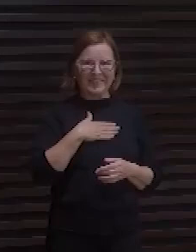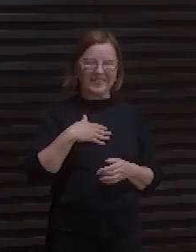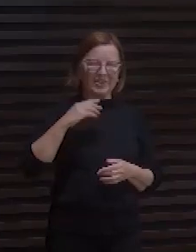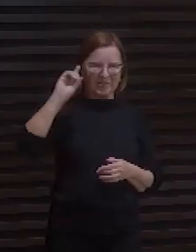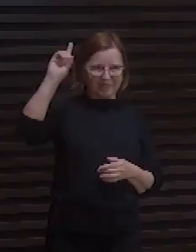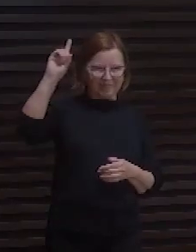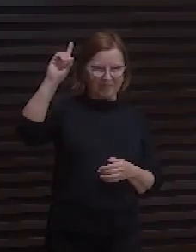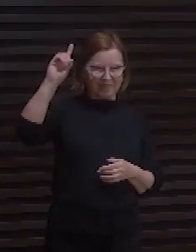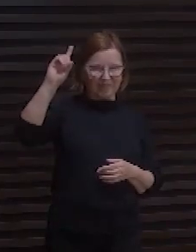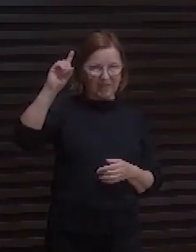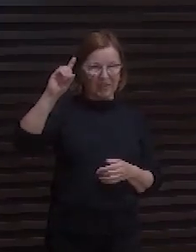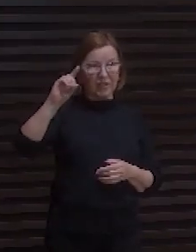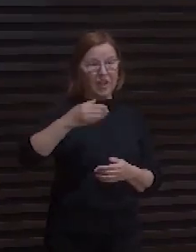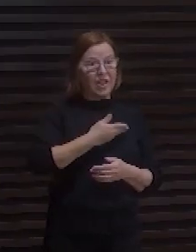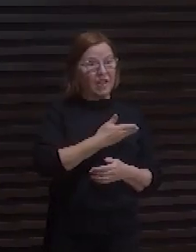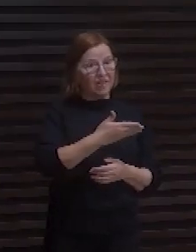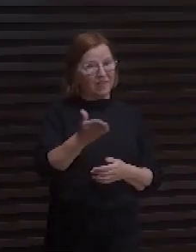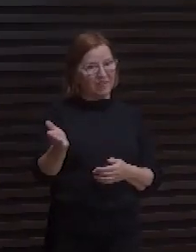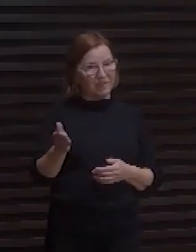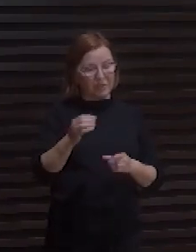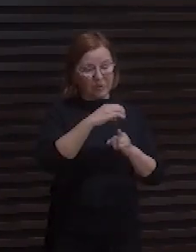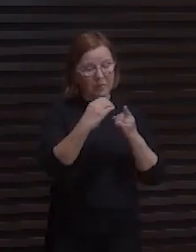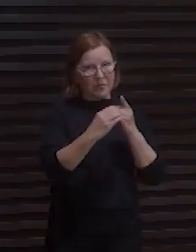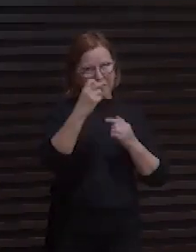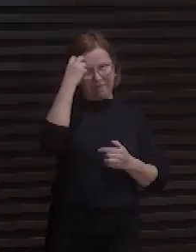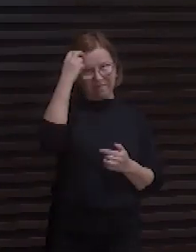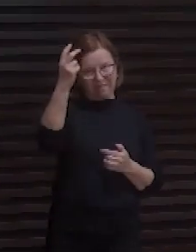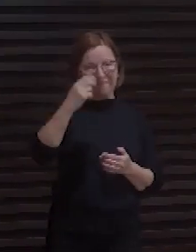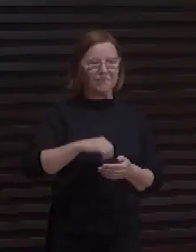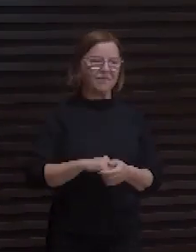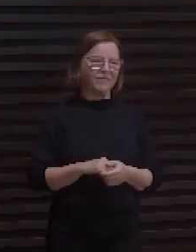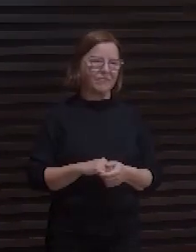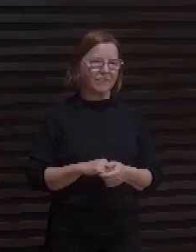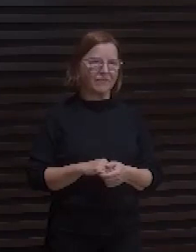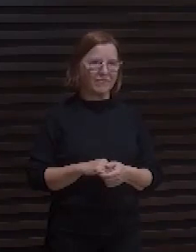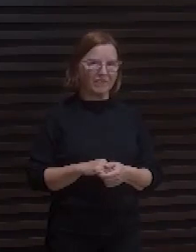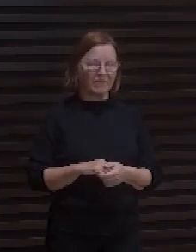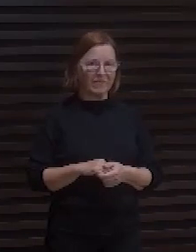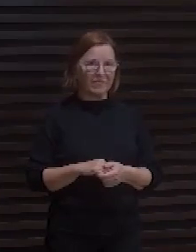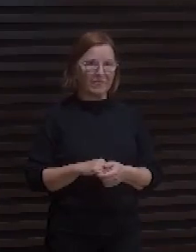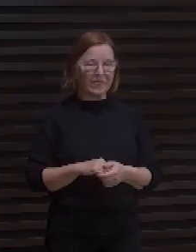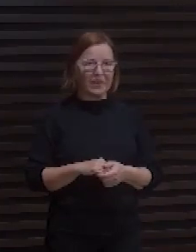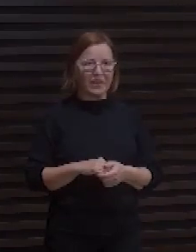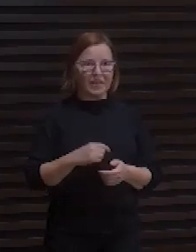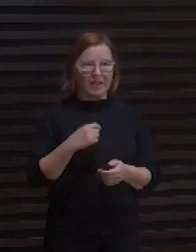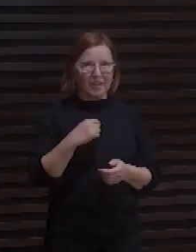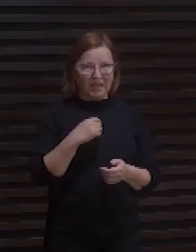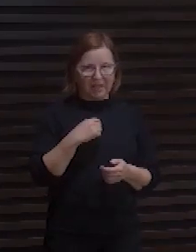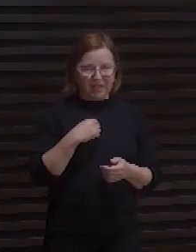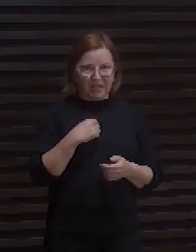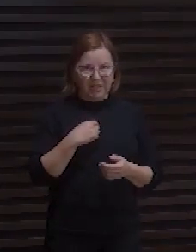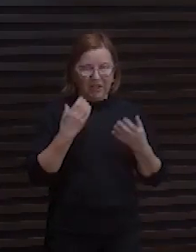agradável a Deus, que é o vosso culto racional. Aqui nós estamos vendo na ARA, e eu fiz questão de